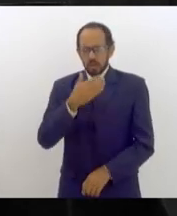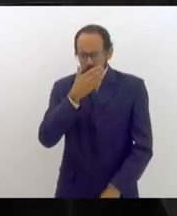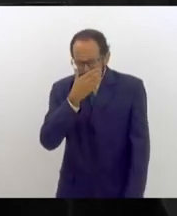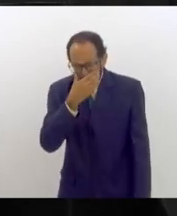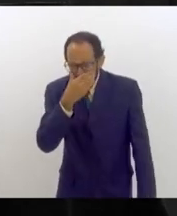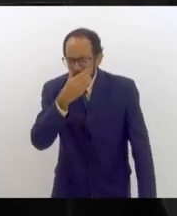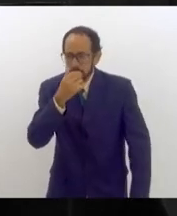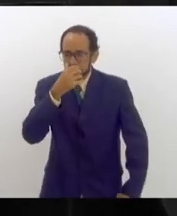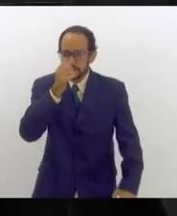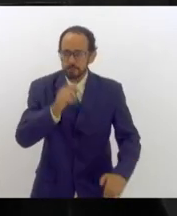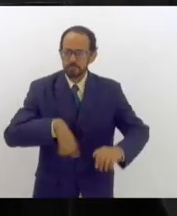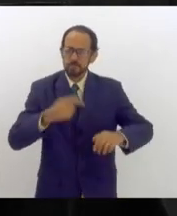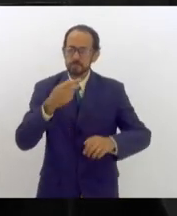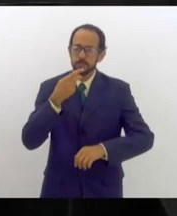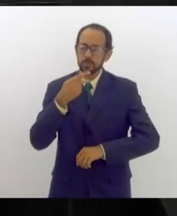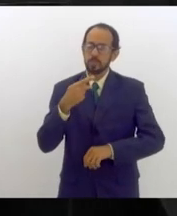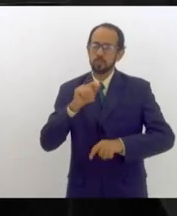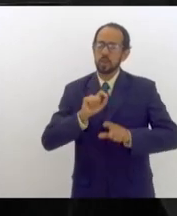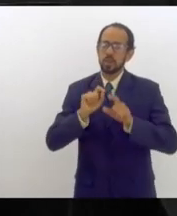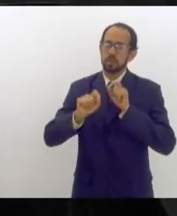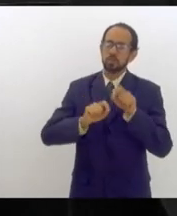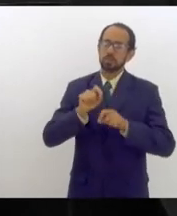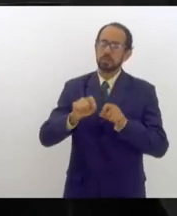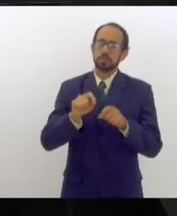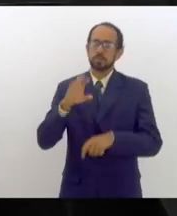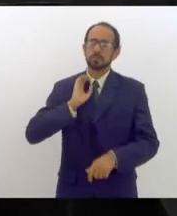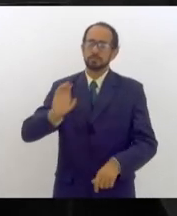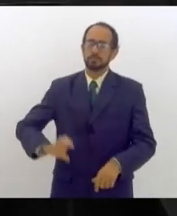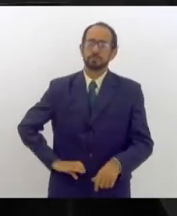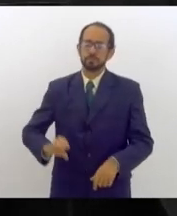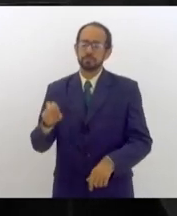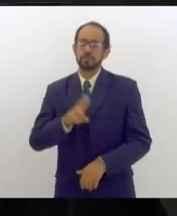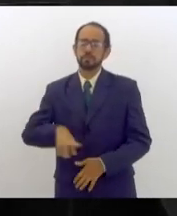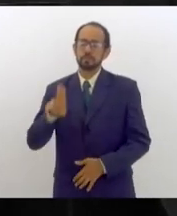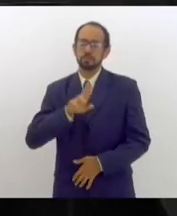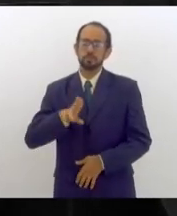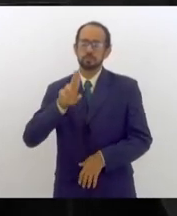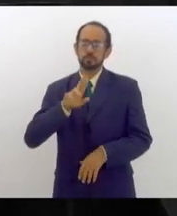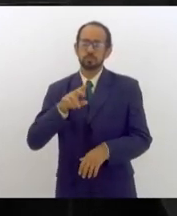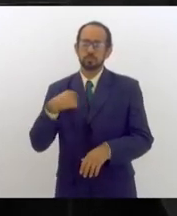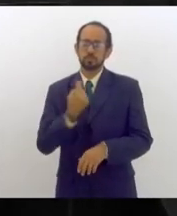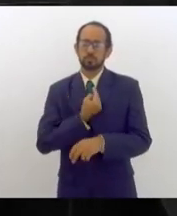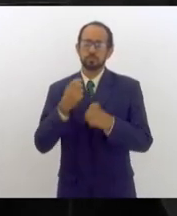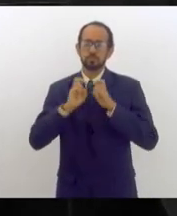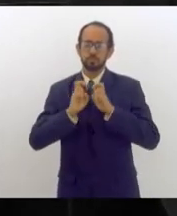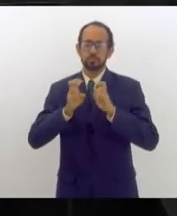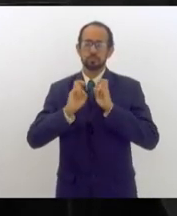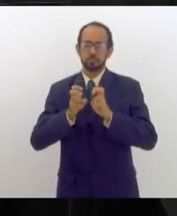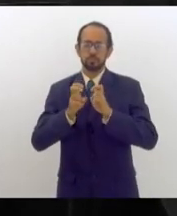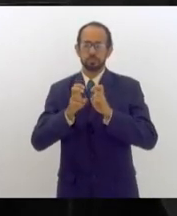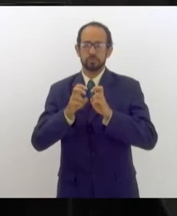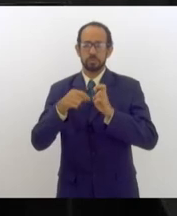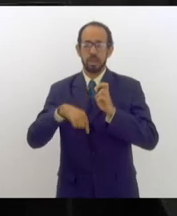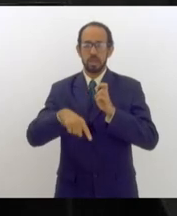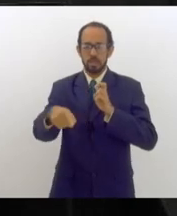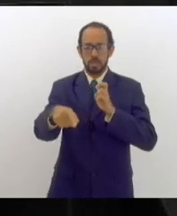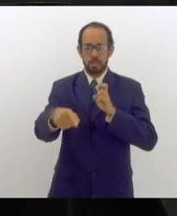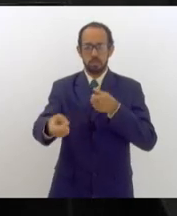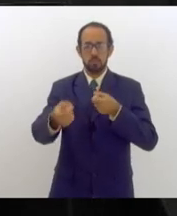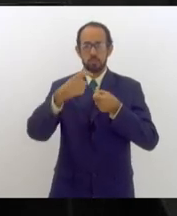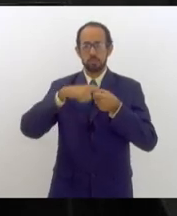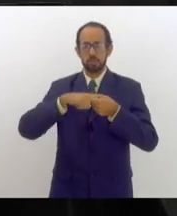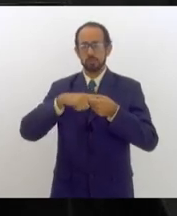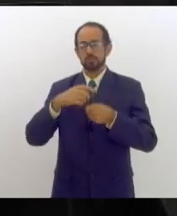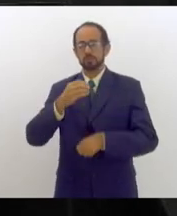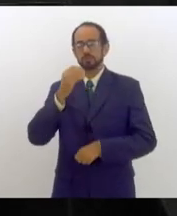eu tô dizendo a vossa excelência que o cidadão que usa o nosso trem ida e volta ele